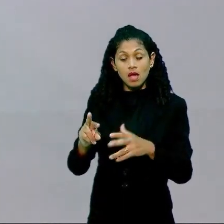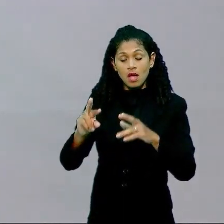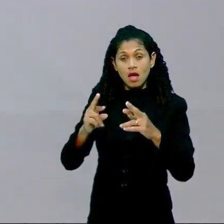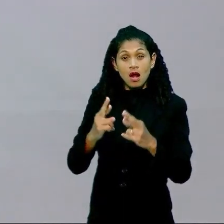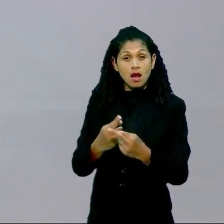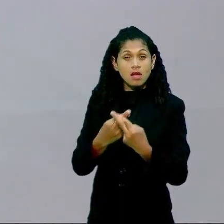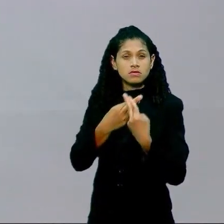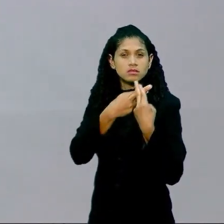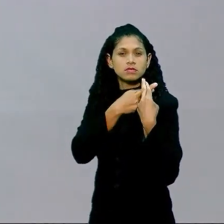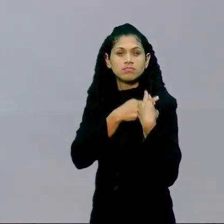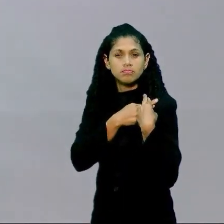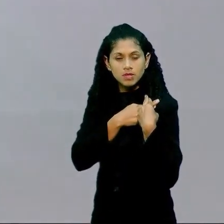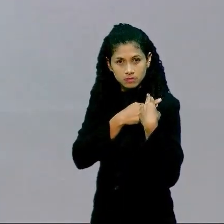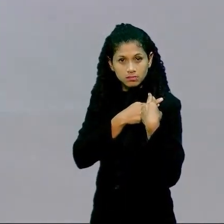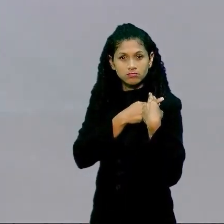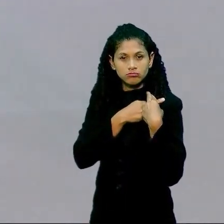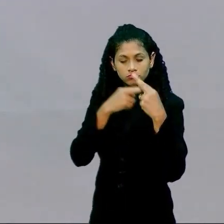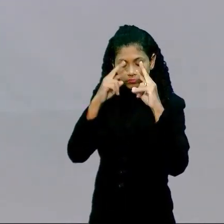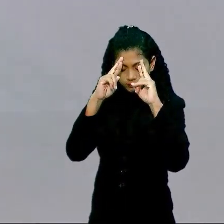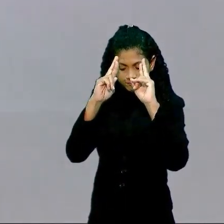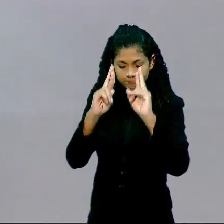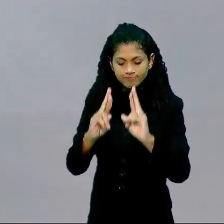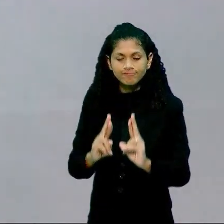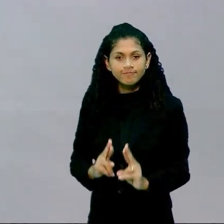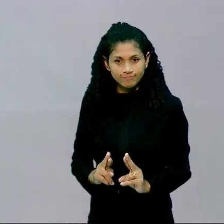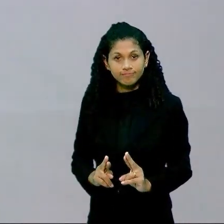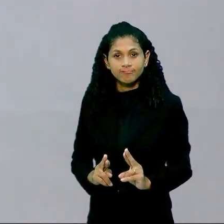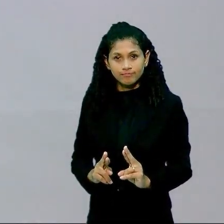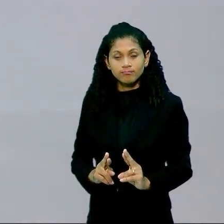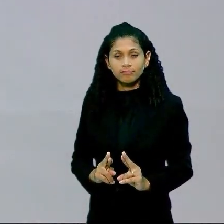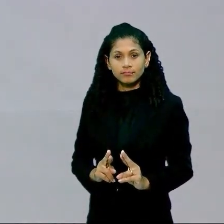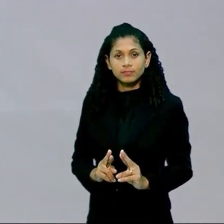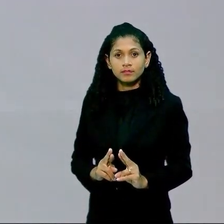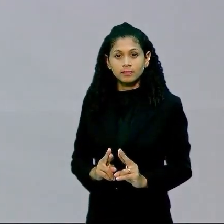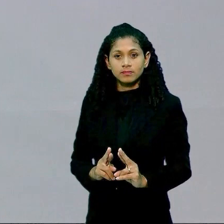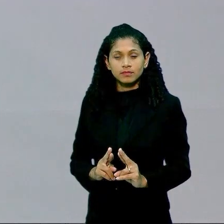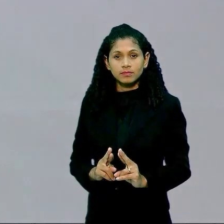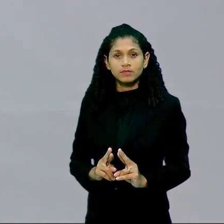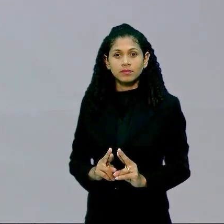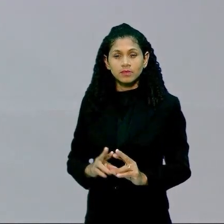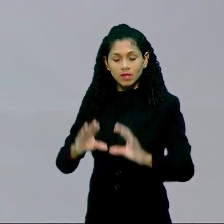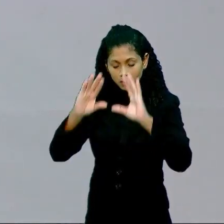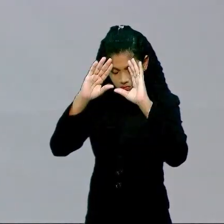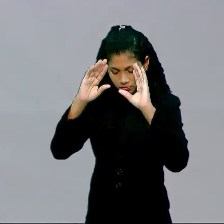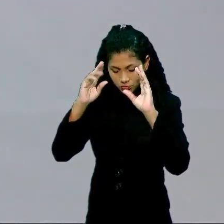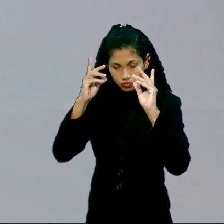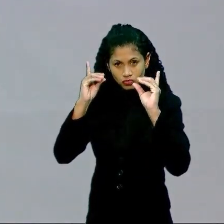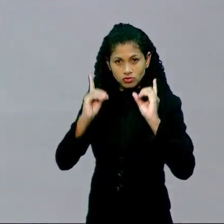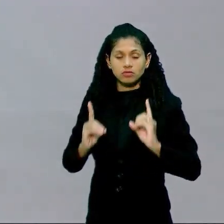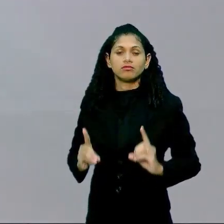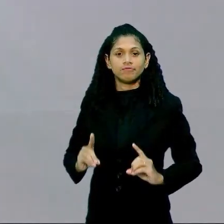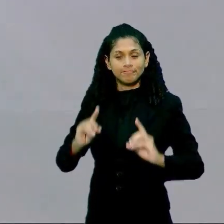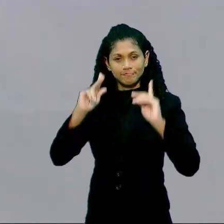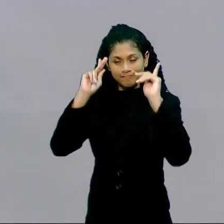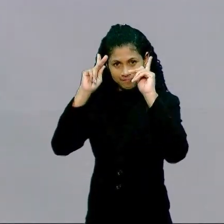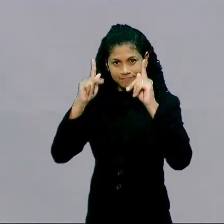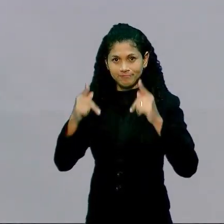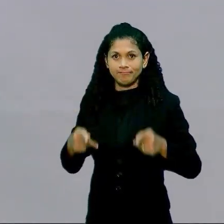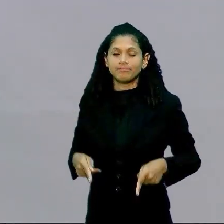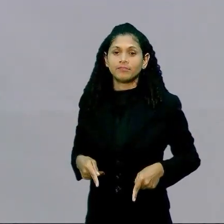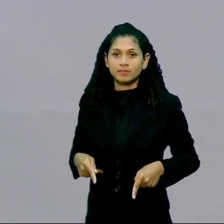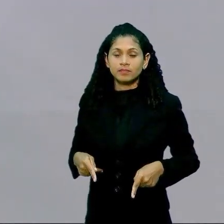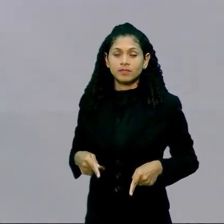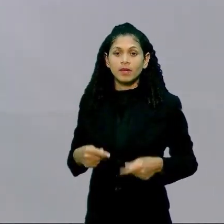amor, leva a isso. A gente tem que seguir respeitando os direitos humanos, pelo amor de Deus. Então,